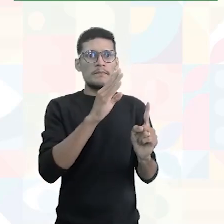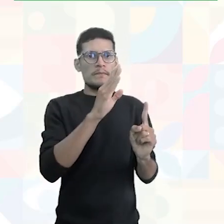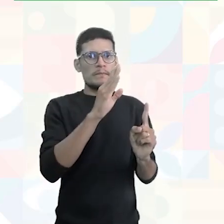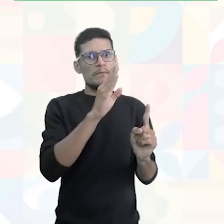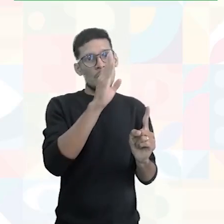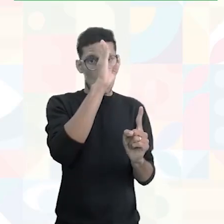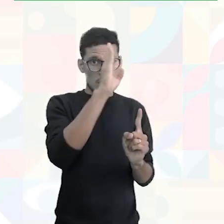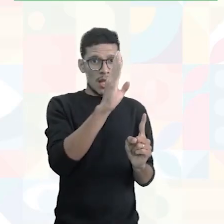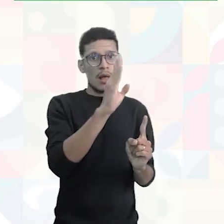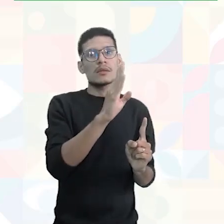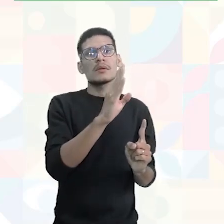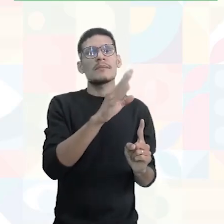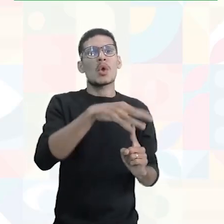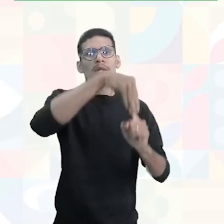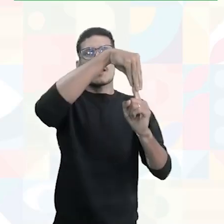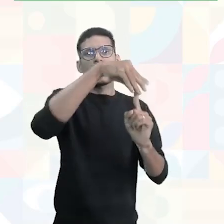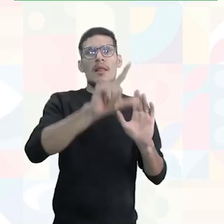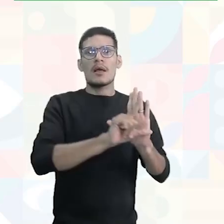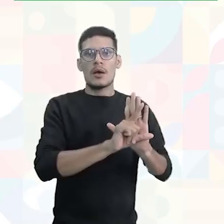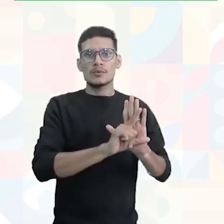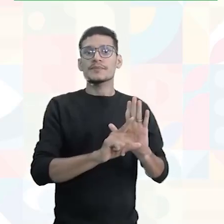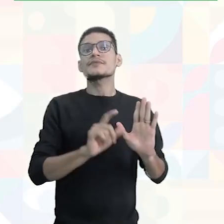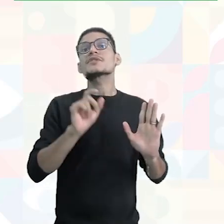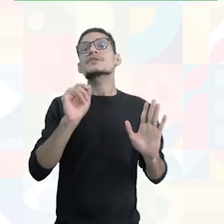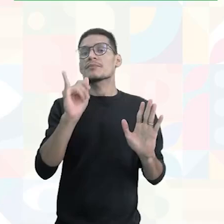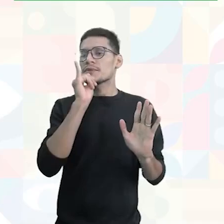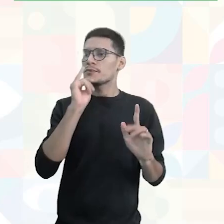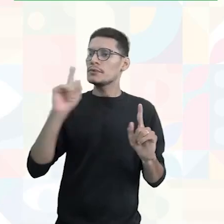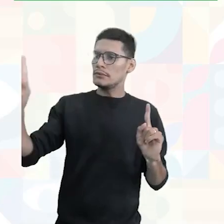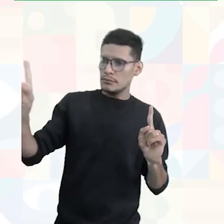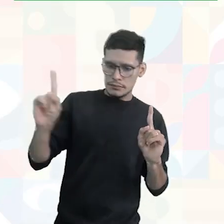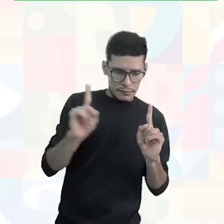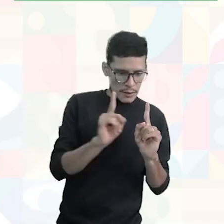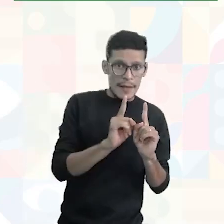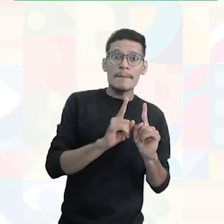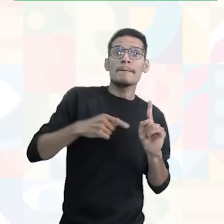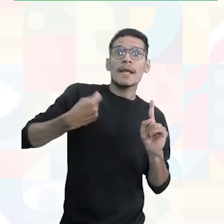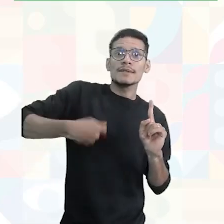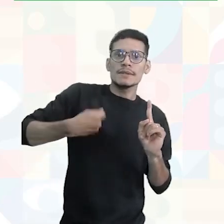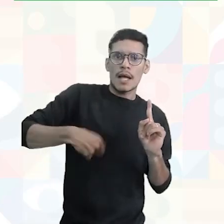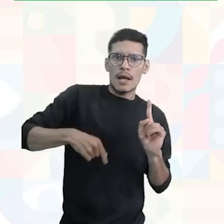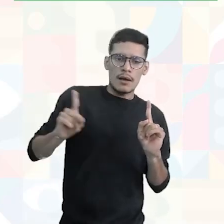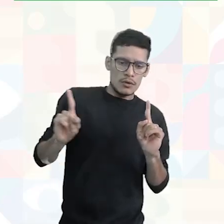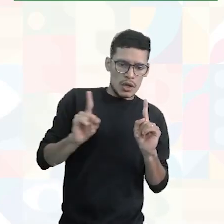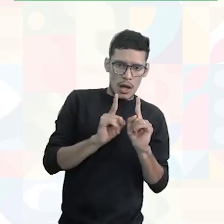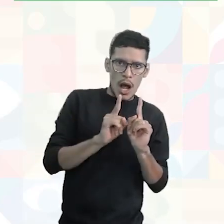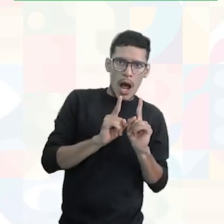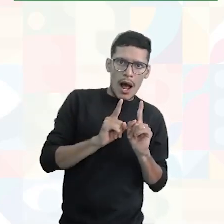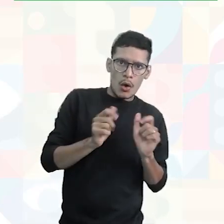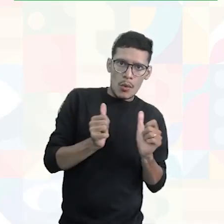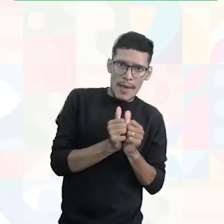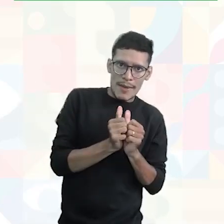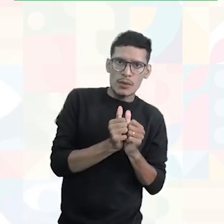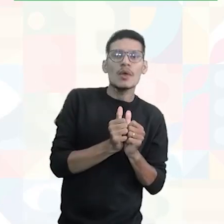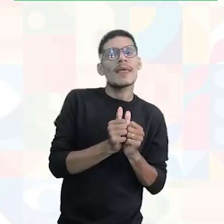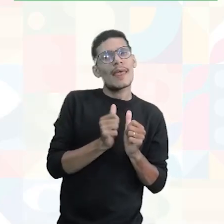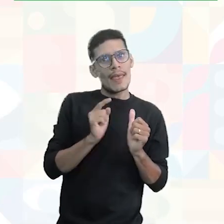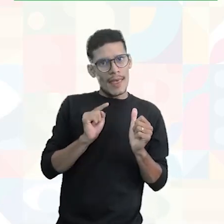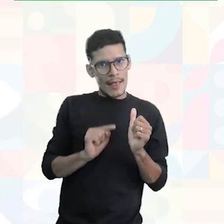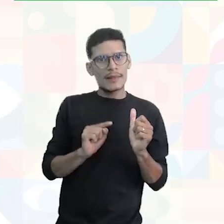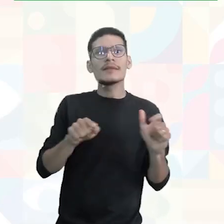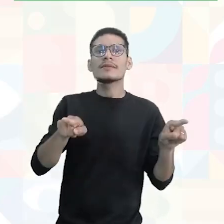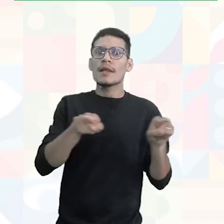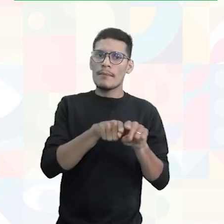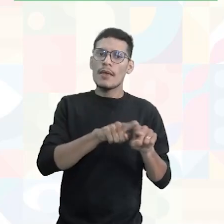legais. Esses acompanhantes, né, houve a necessidade de acompanhamento, esse acompanhante também vai ser atendido